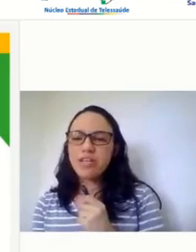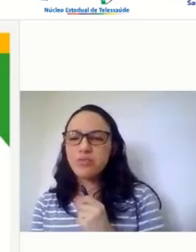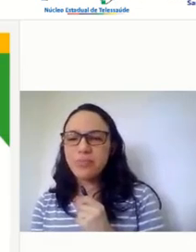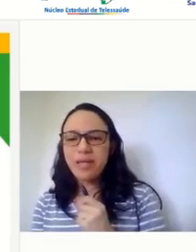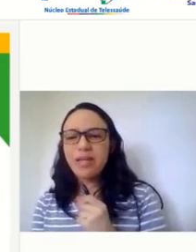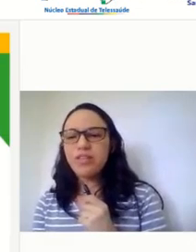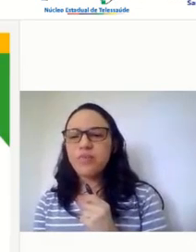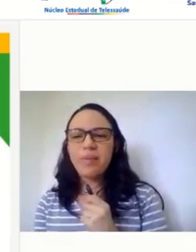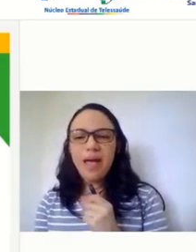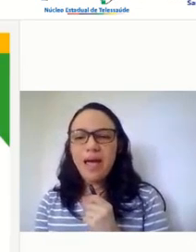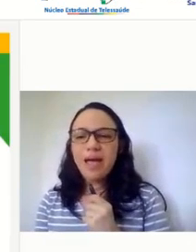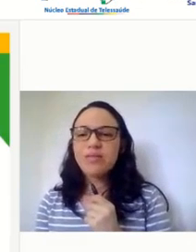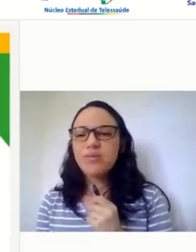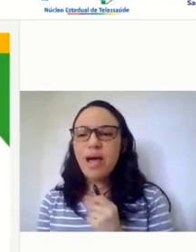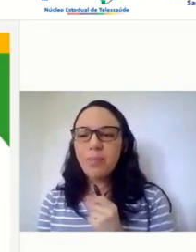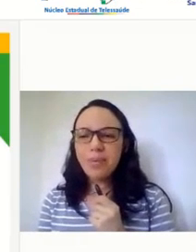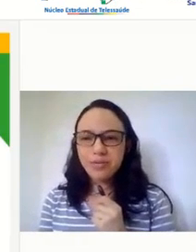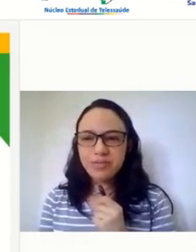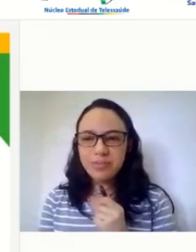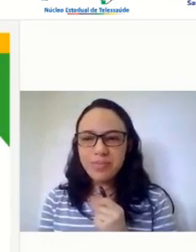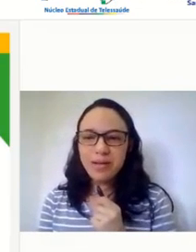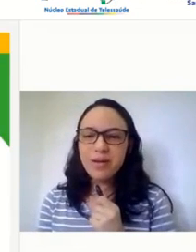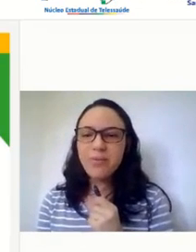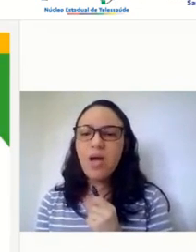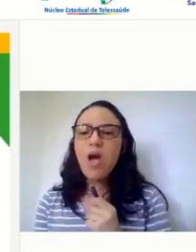um e